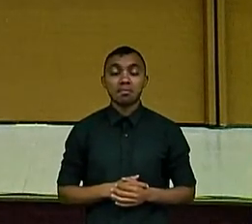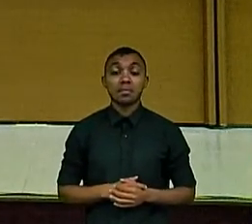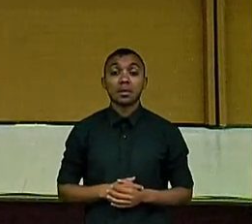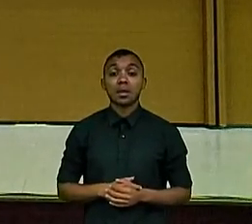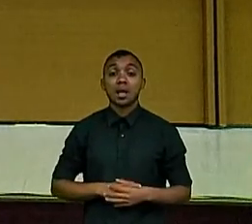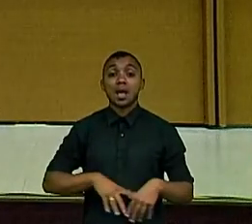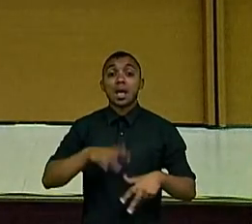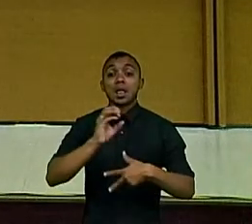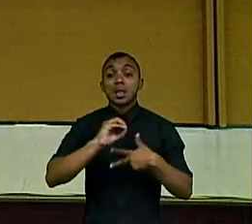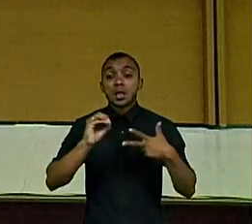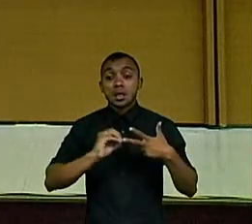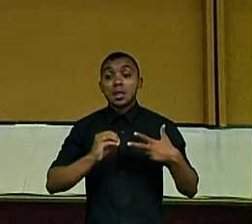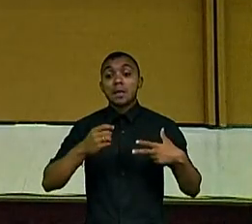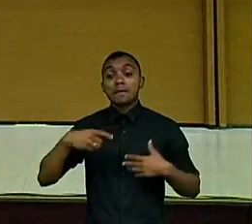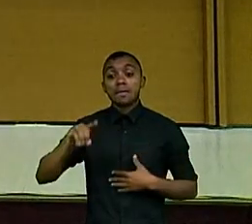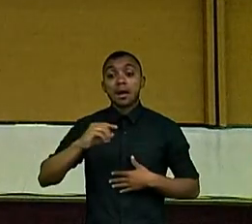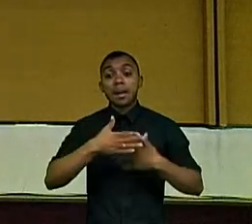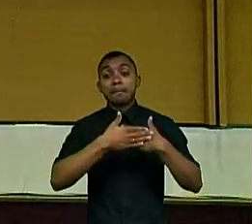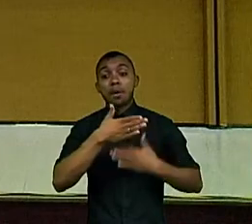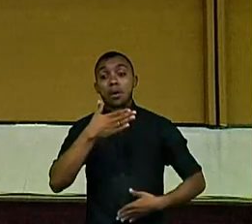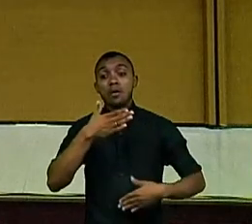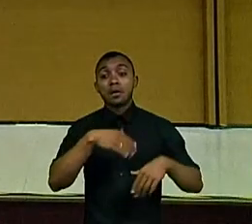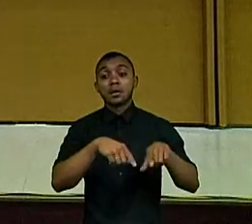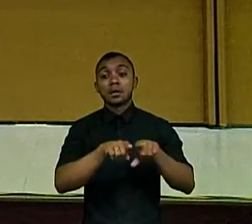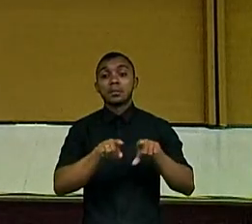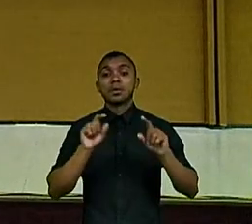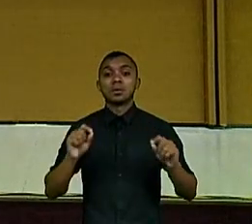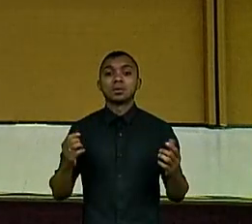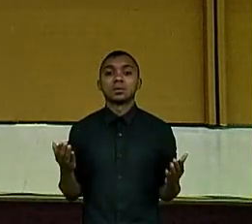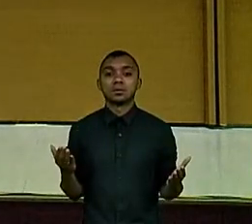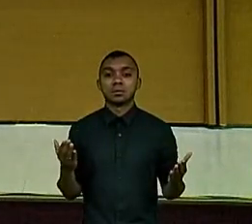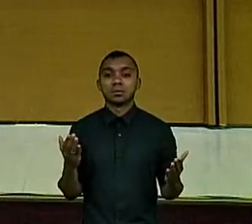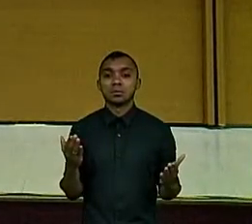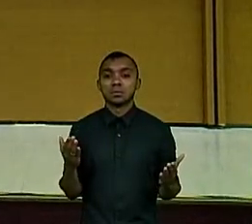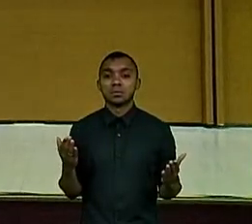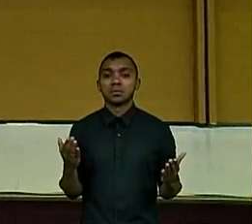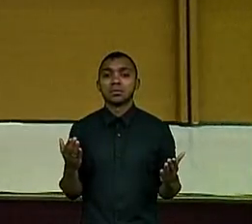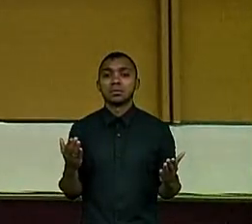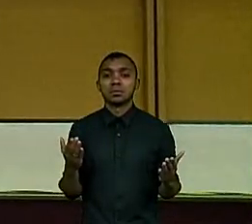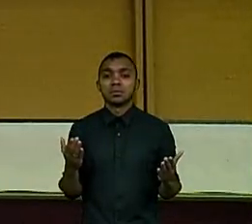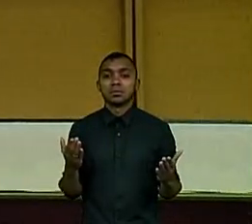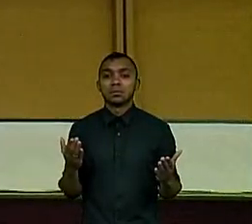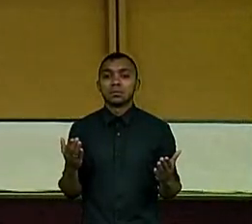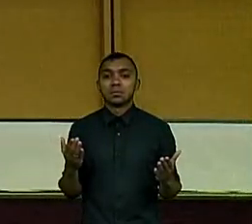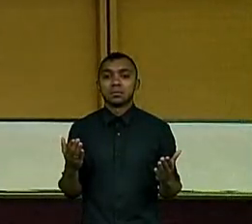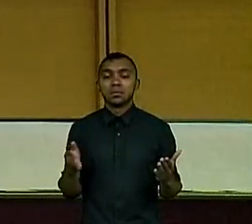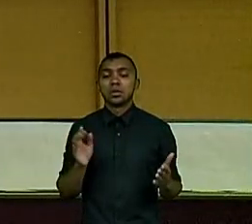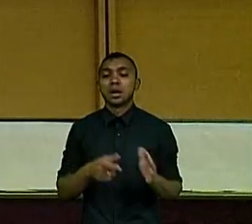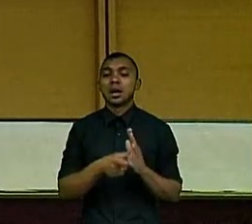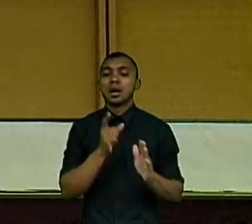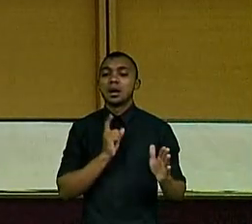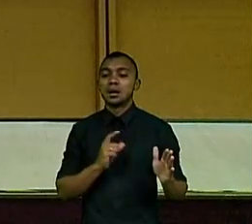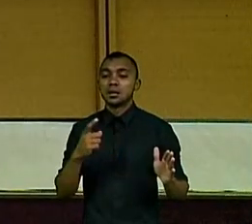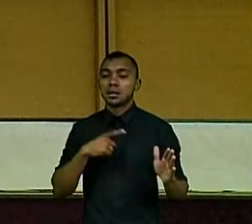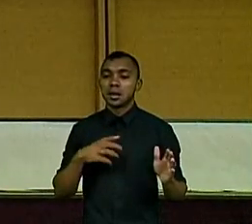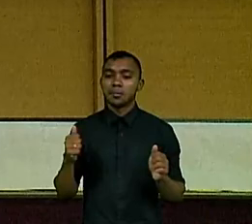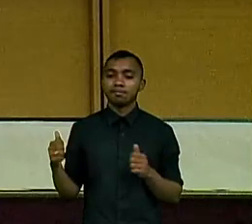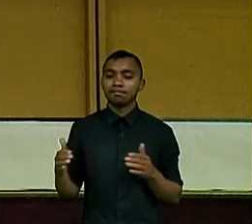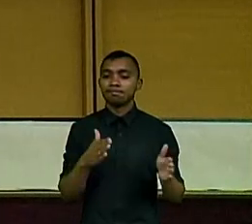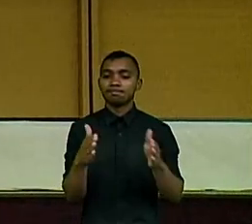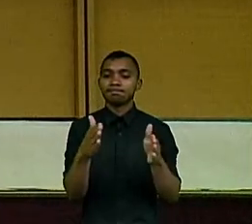e a serenidade tá de quem criou um caminho